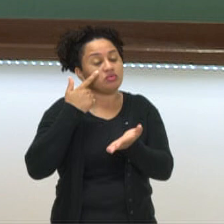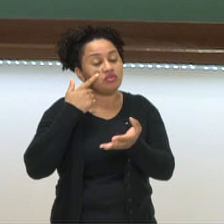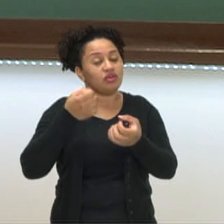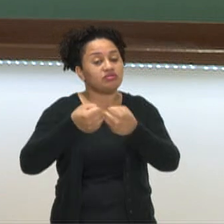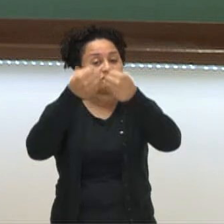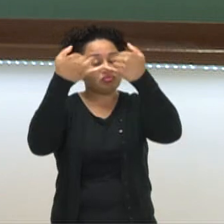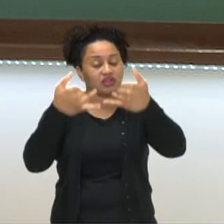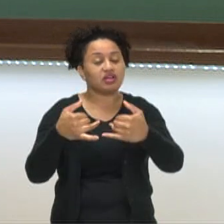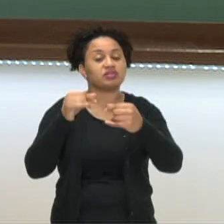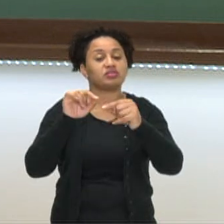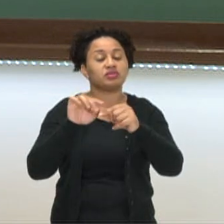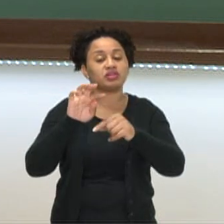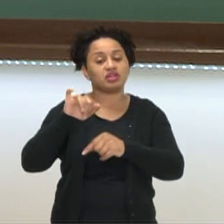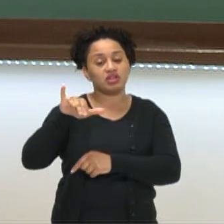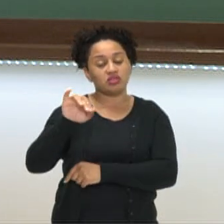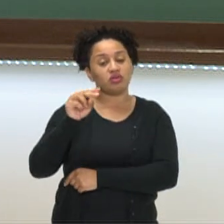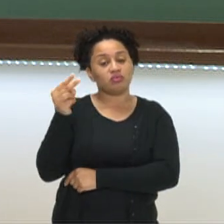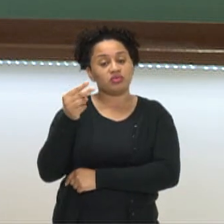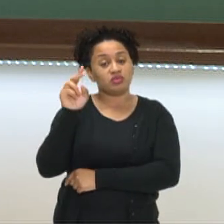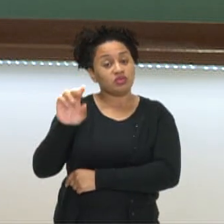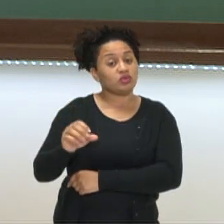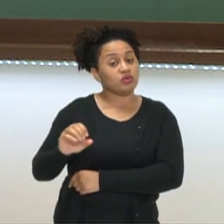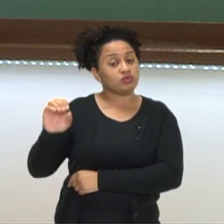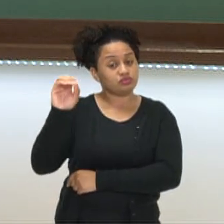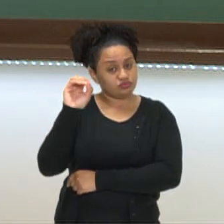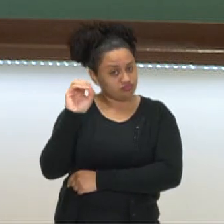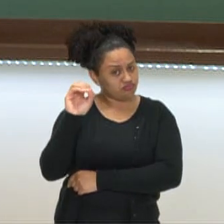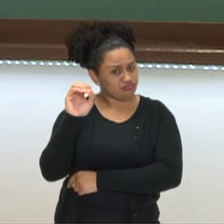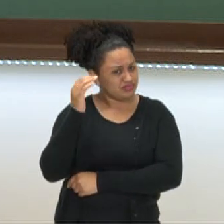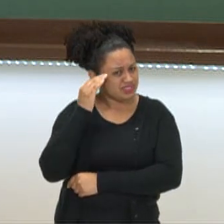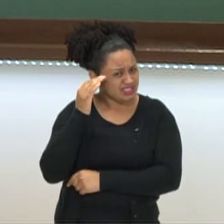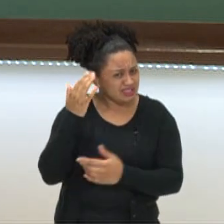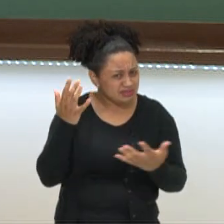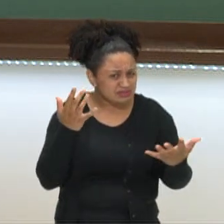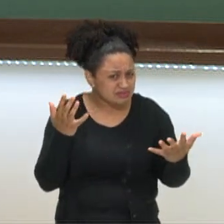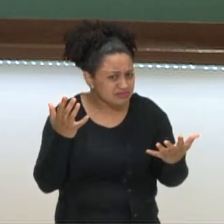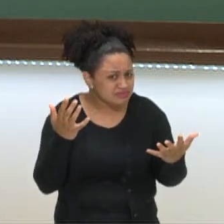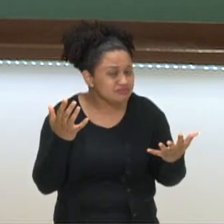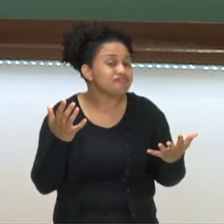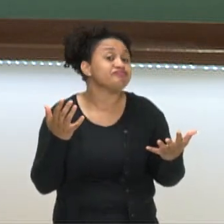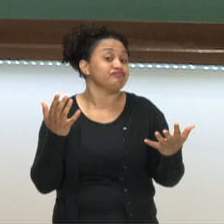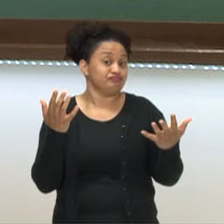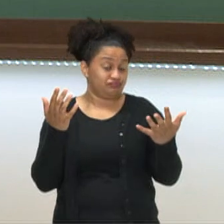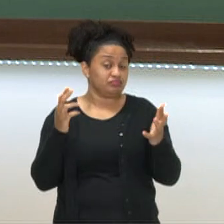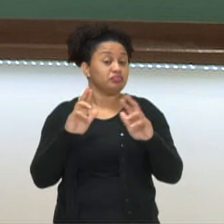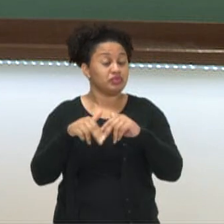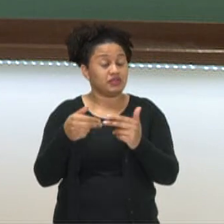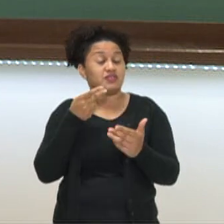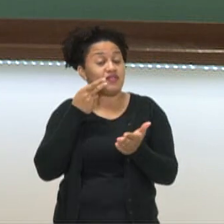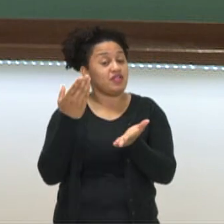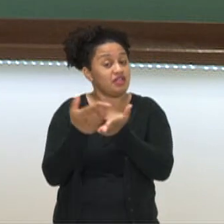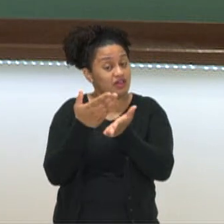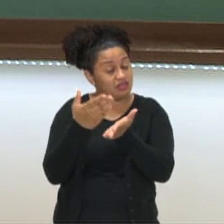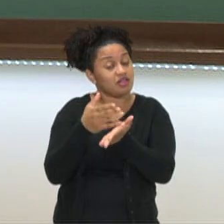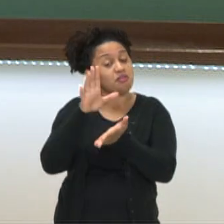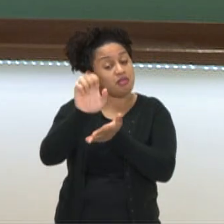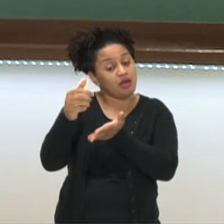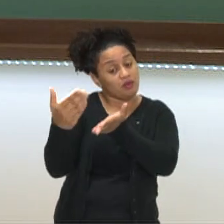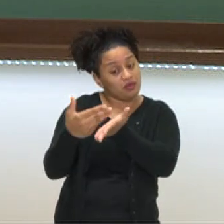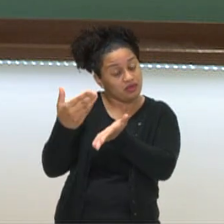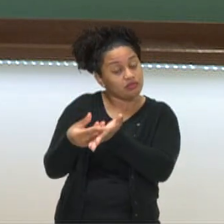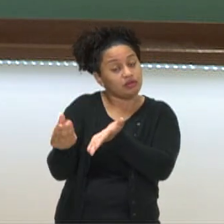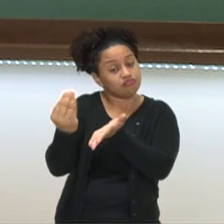fatoração pelo trinômio do segundo grau. Entendeu alguma coisa? Pois é, por isso que eu falei do caderno. Pega o caderno para que